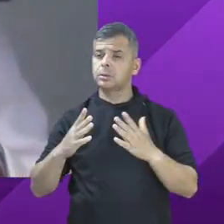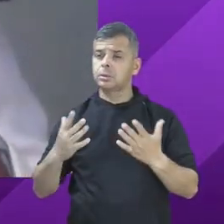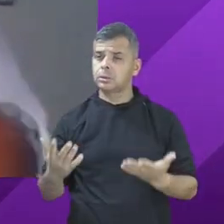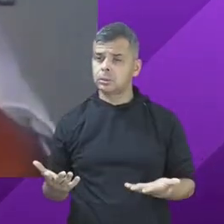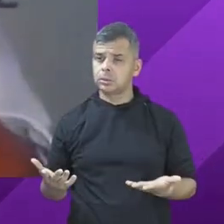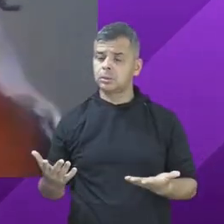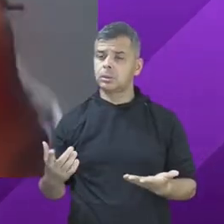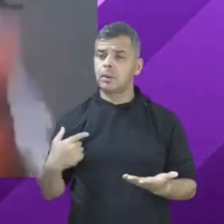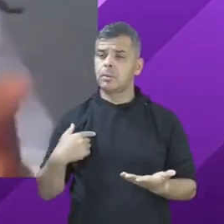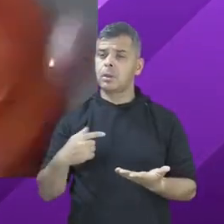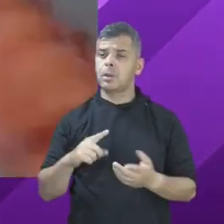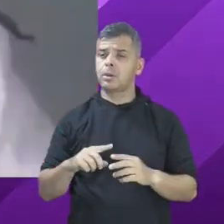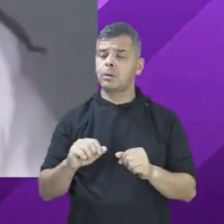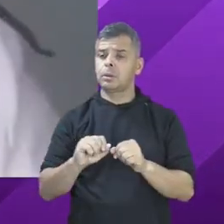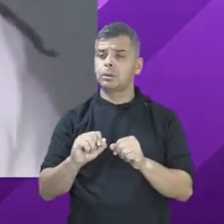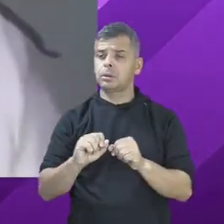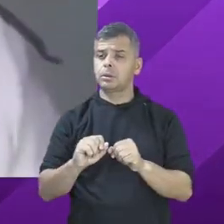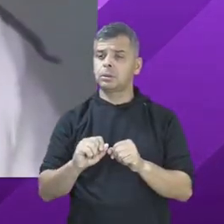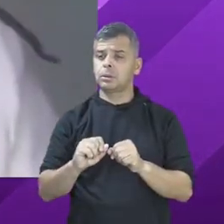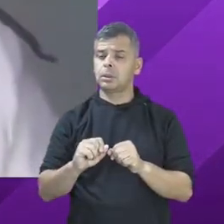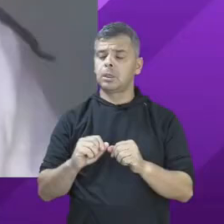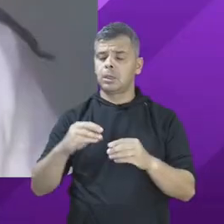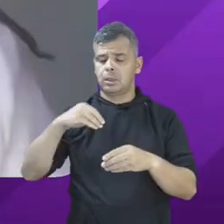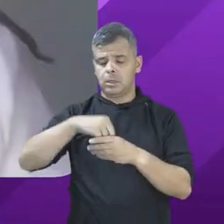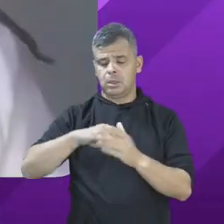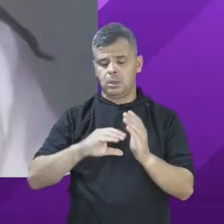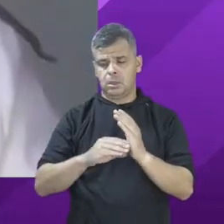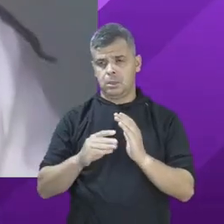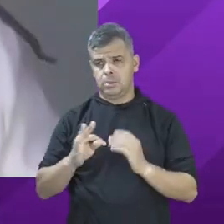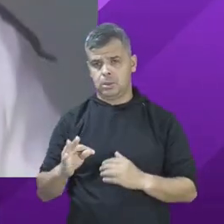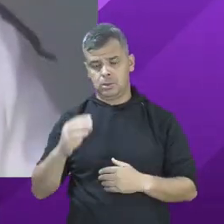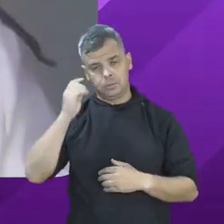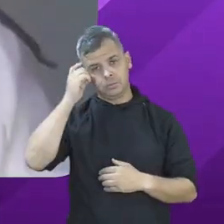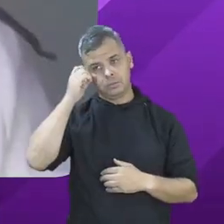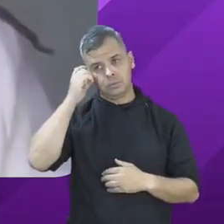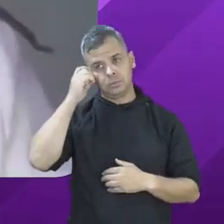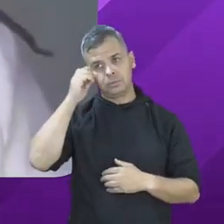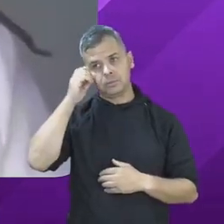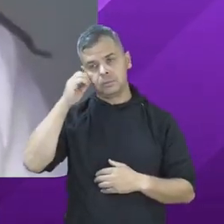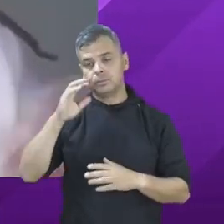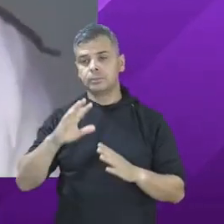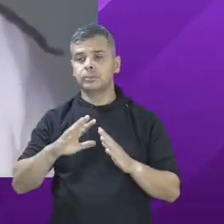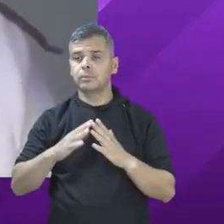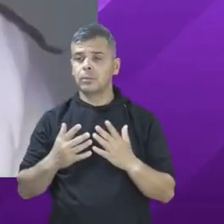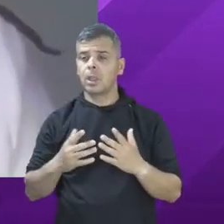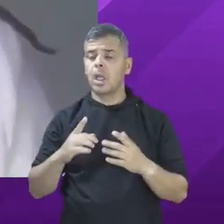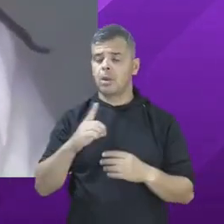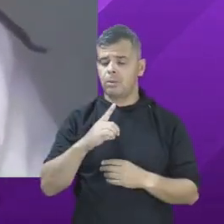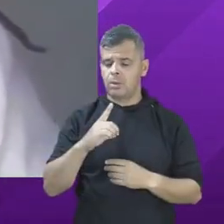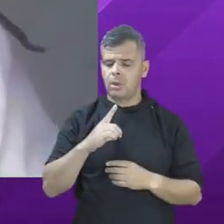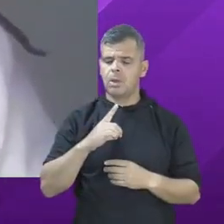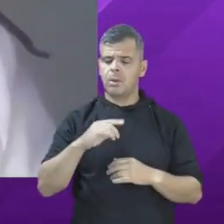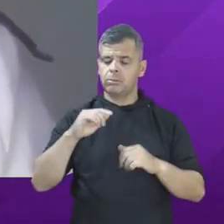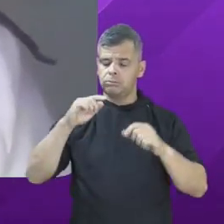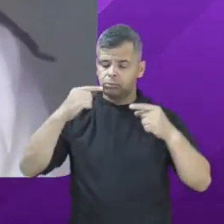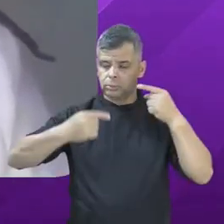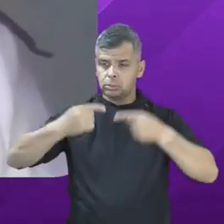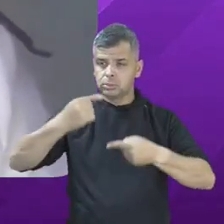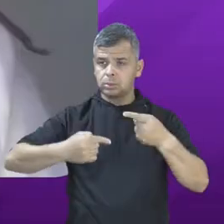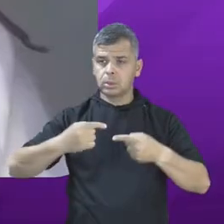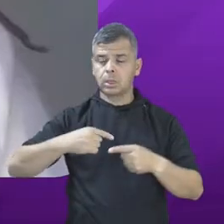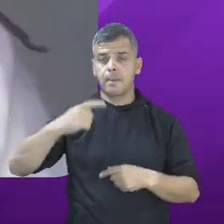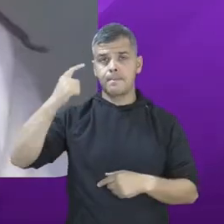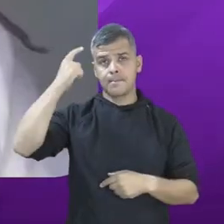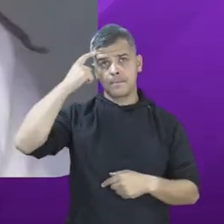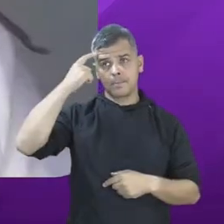esteja pautado dentro do Partido dos Trabalhadores. Mas, enfim, é um tema que vem sendo muito discutido, que eu penso que